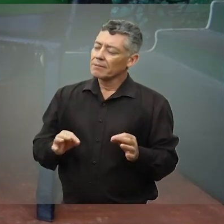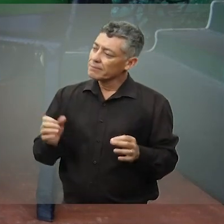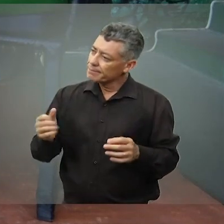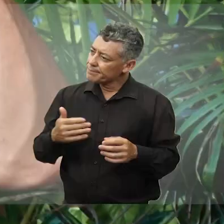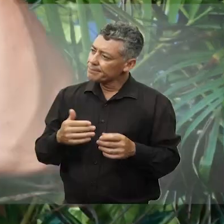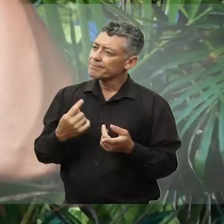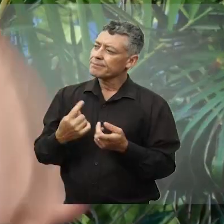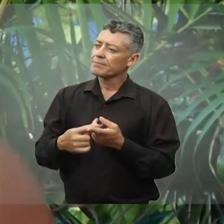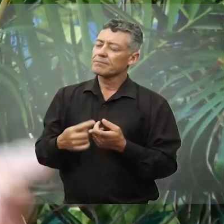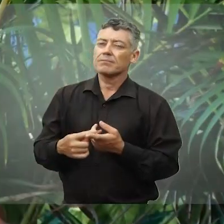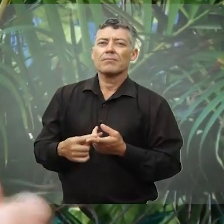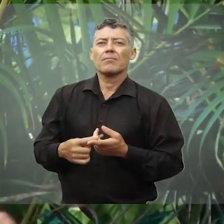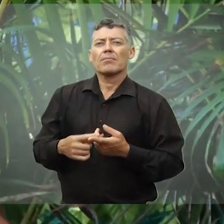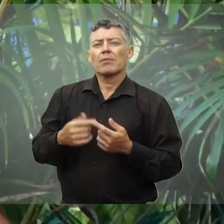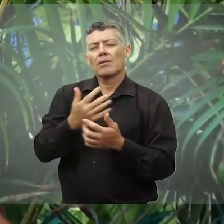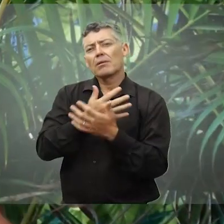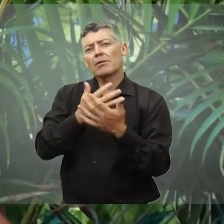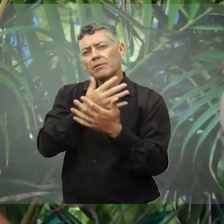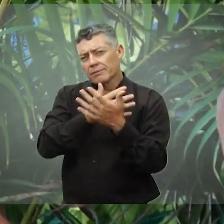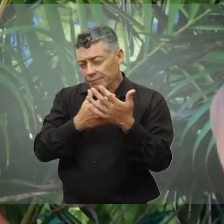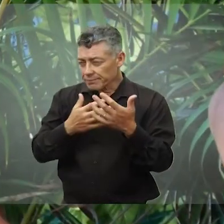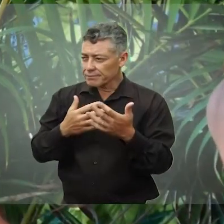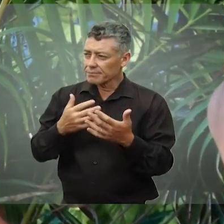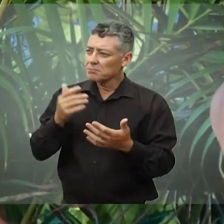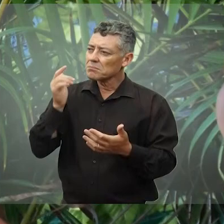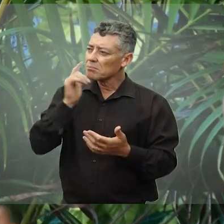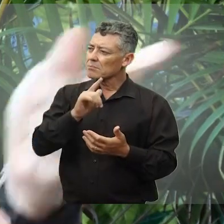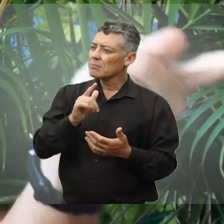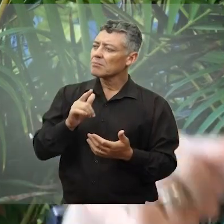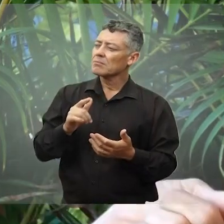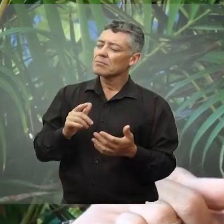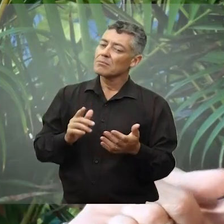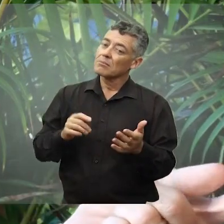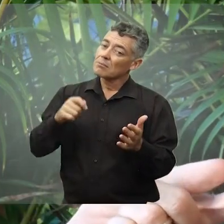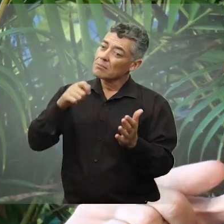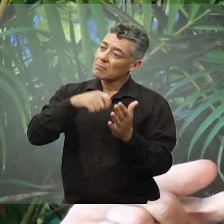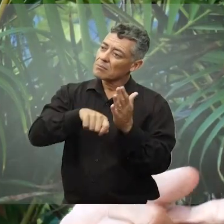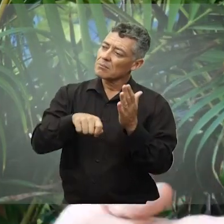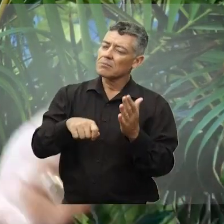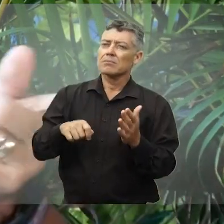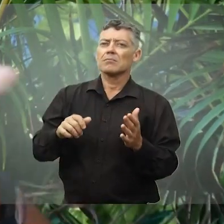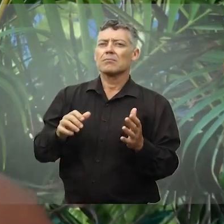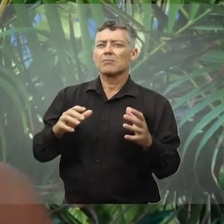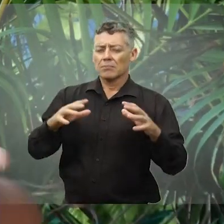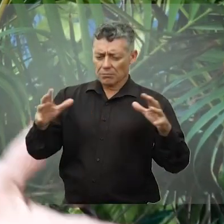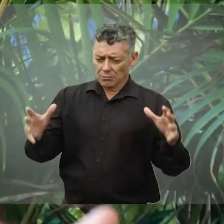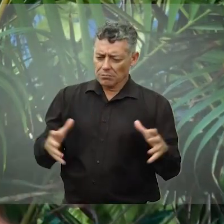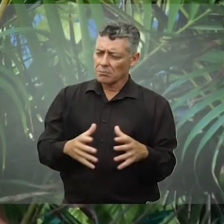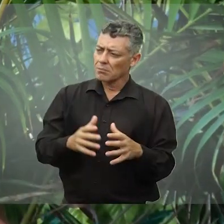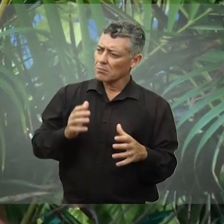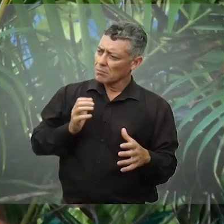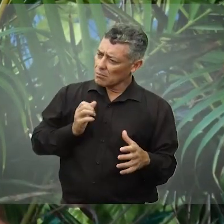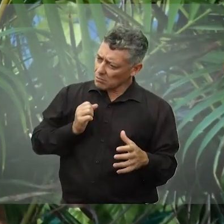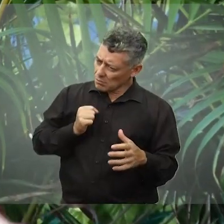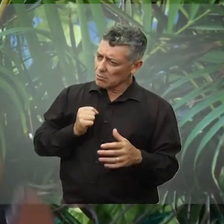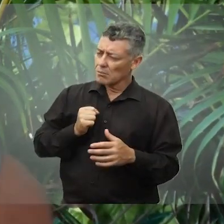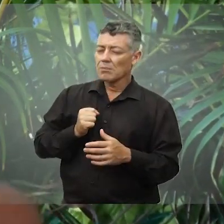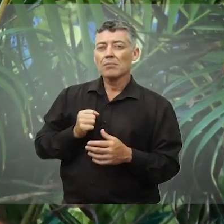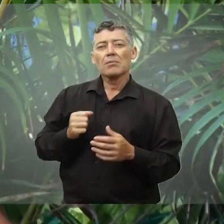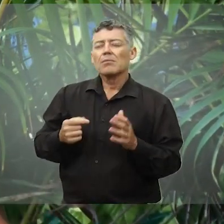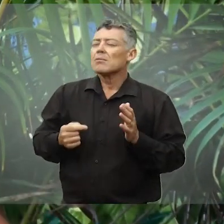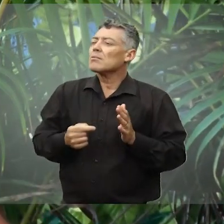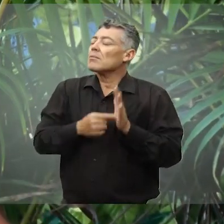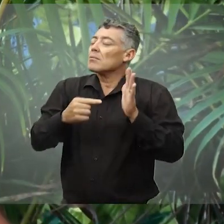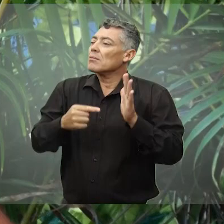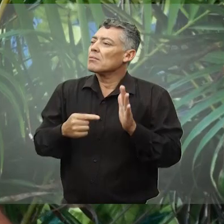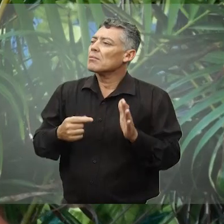Por quê? Porque é uma música que eu tive o prazer de gravar quando eu tava na banda Cheiro de Amor, mas essa música nunca tocou. E ela é